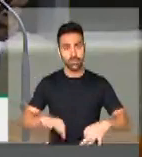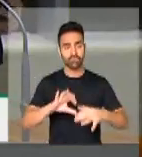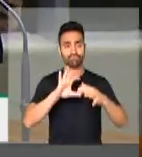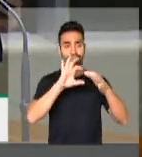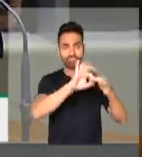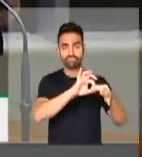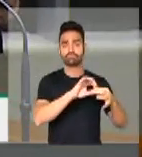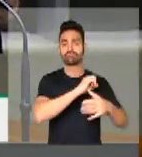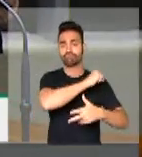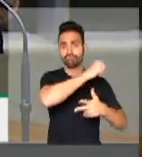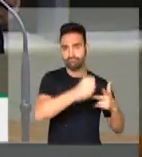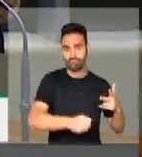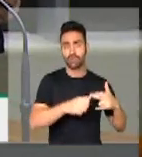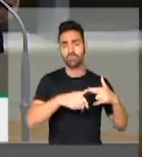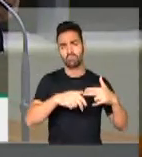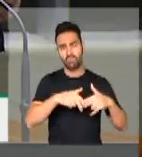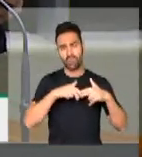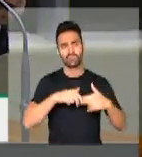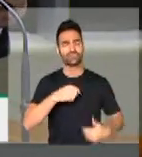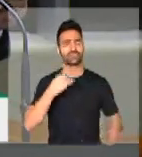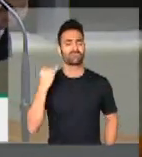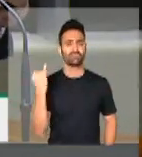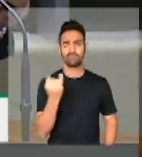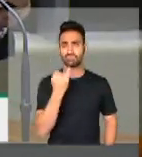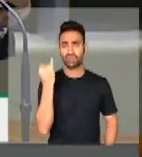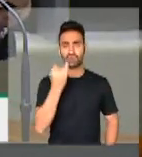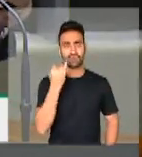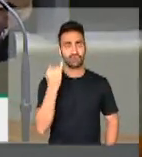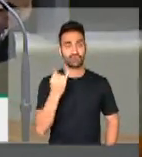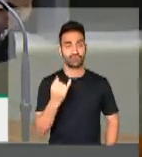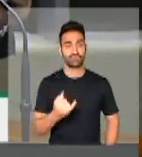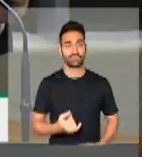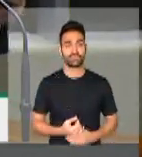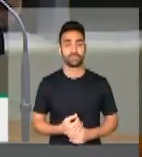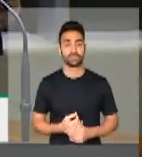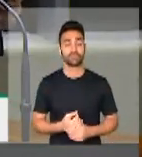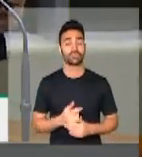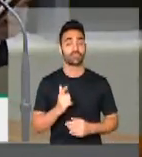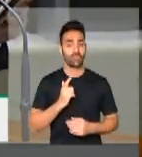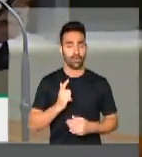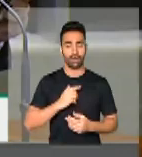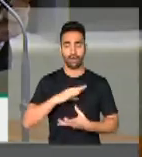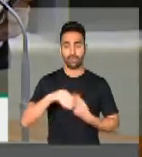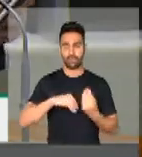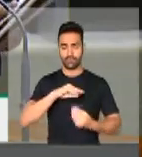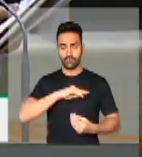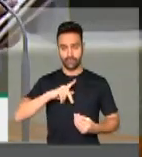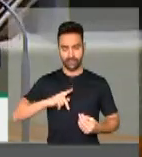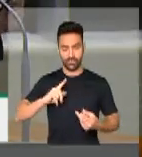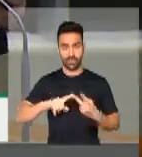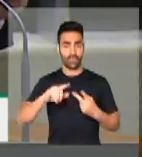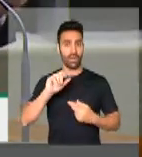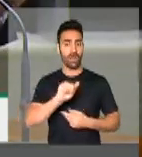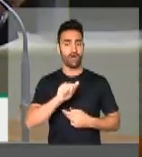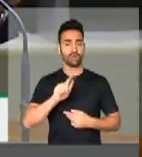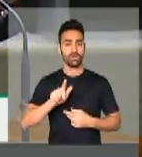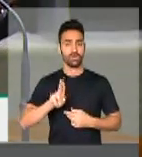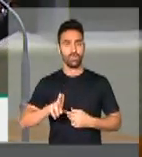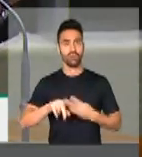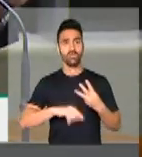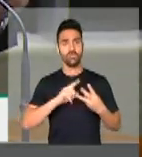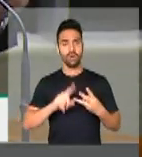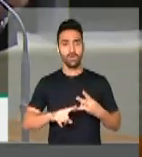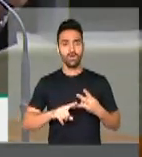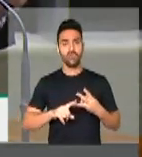caráter essencial para o funcionamento, e ela inclui o Ministério Público, a Advocacia Geral da